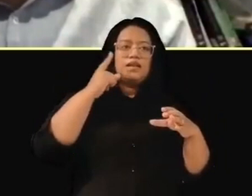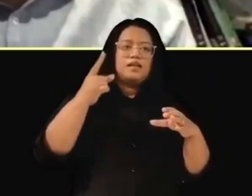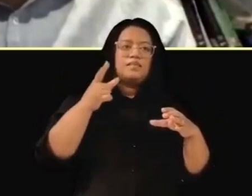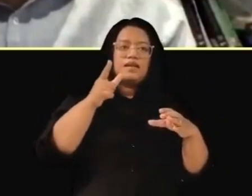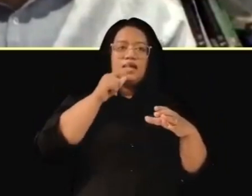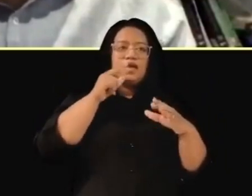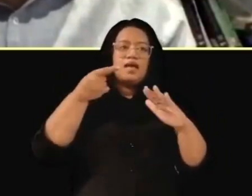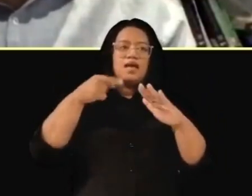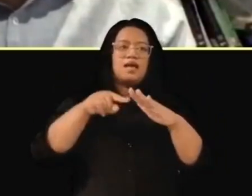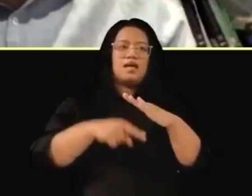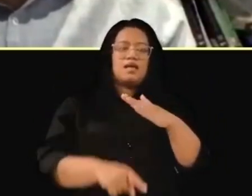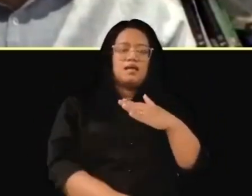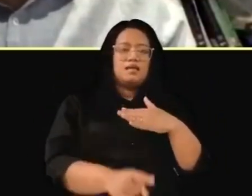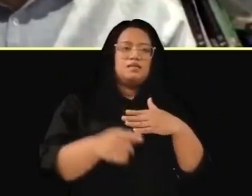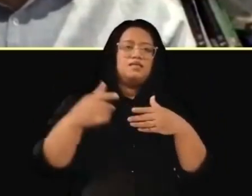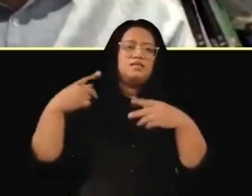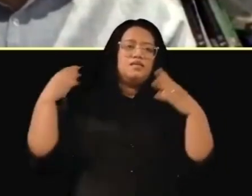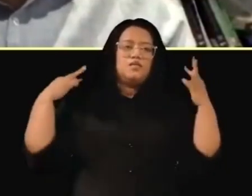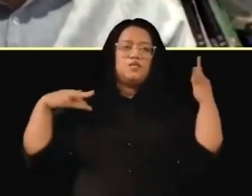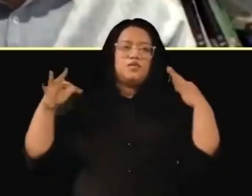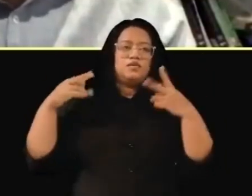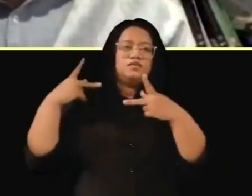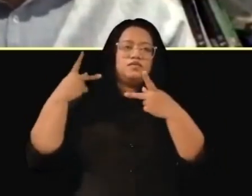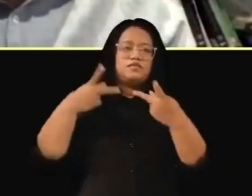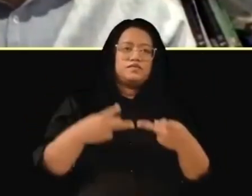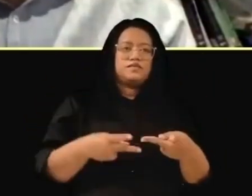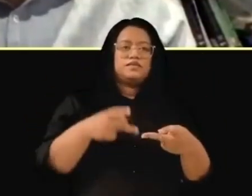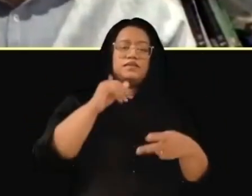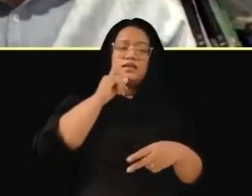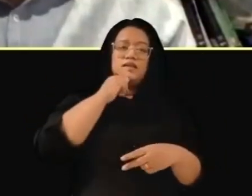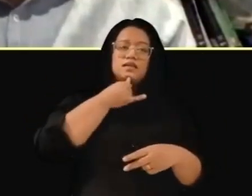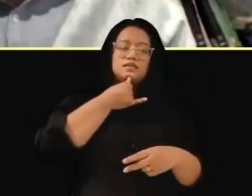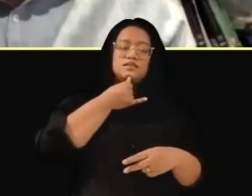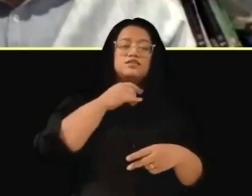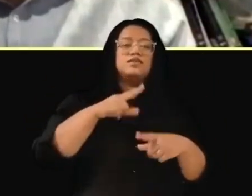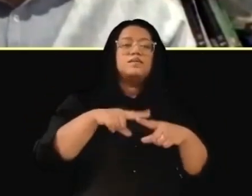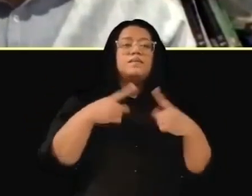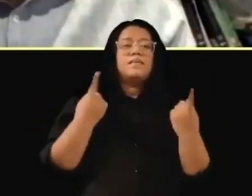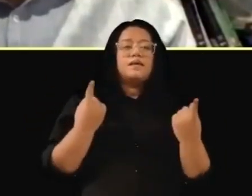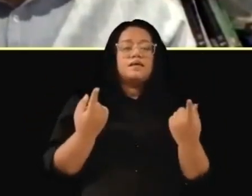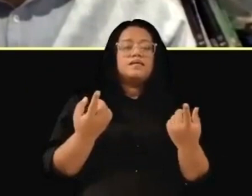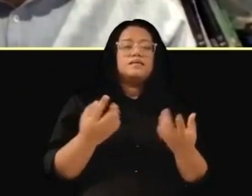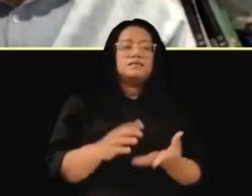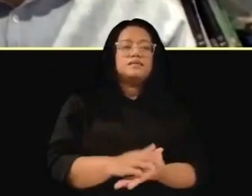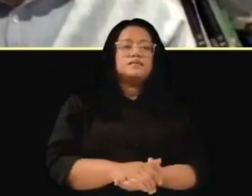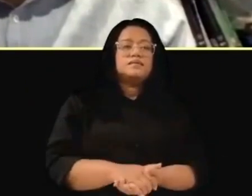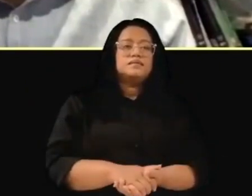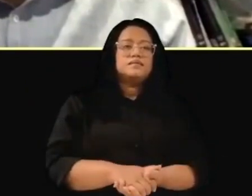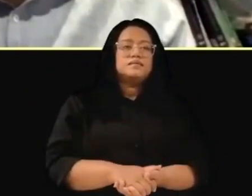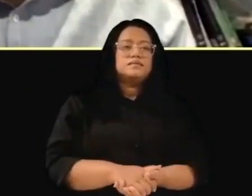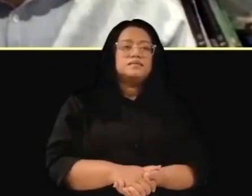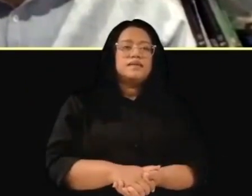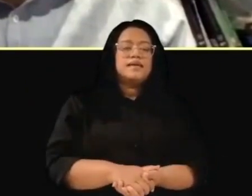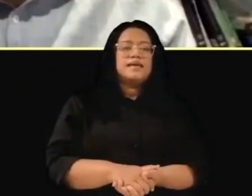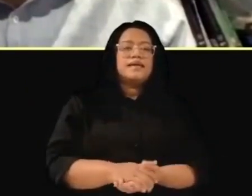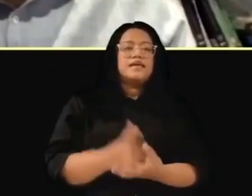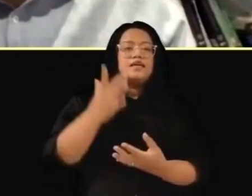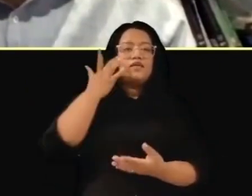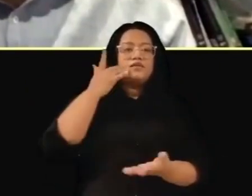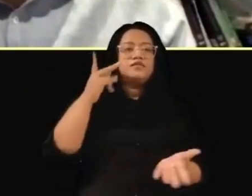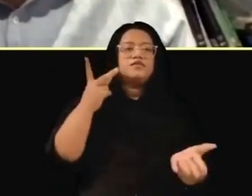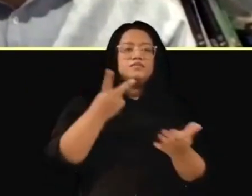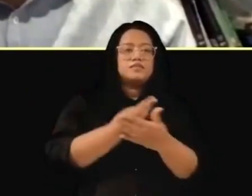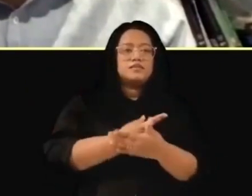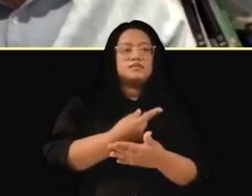infelizmente não foram bem sucedidos, né? Eu lamento, inclusive, né? Mas, enfim, eu acredito que esse tipo de situação pode sim